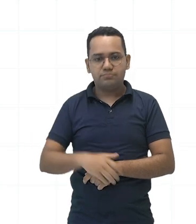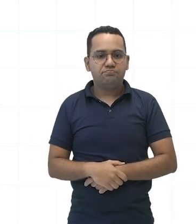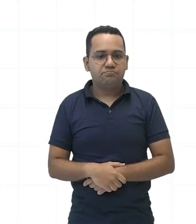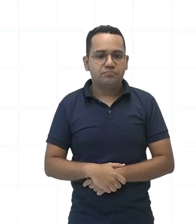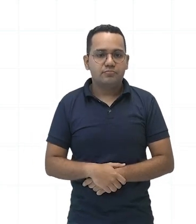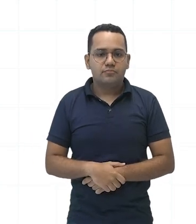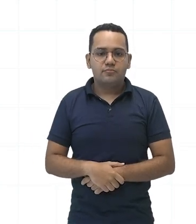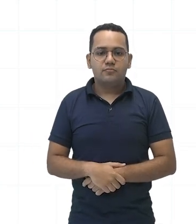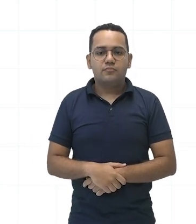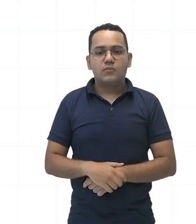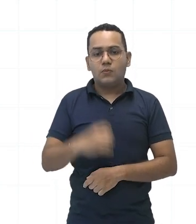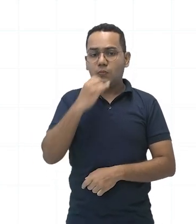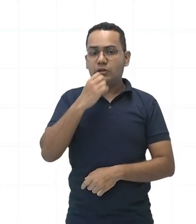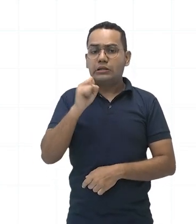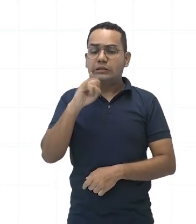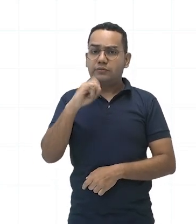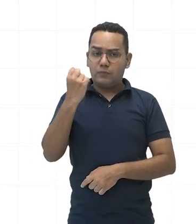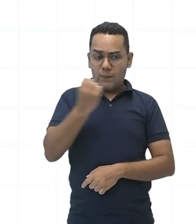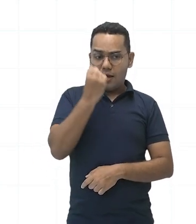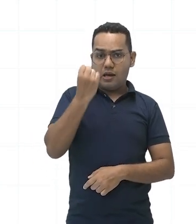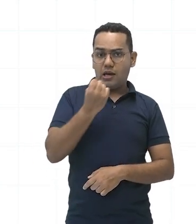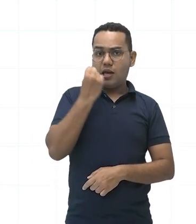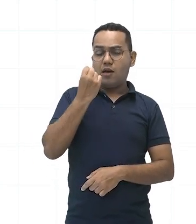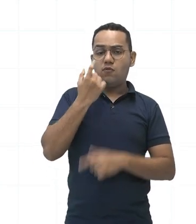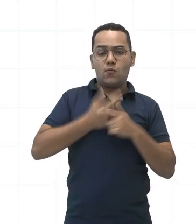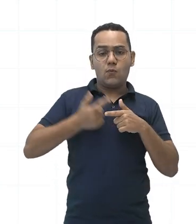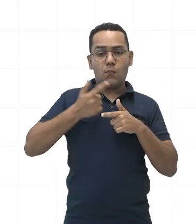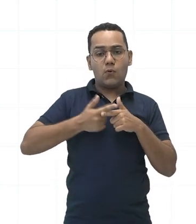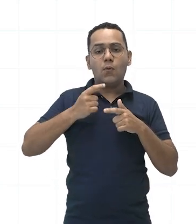no caso de um acidente mais grave, pode indicar ali